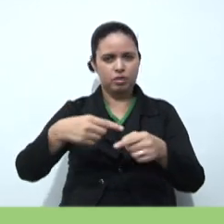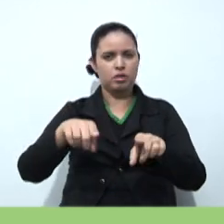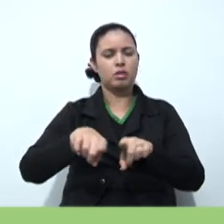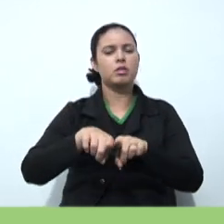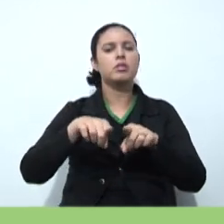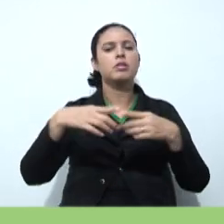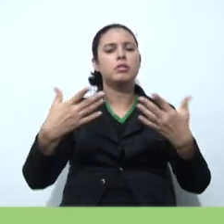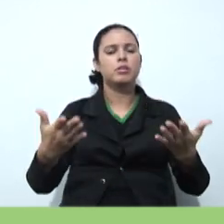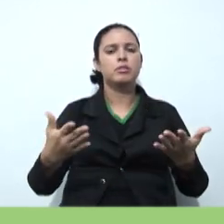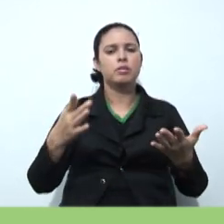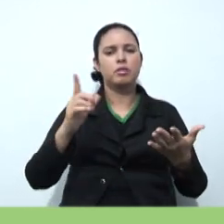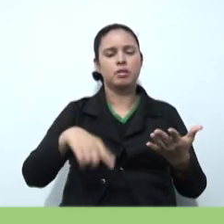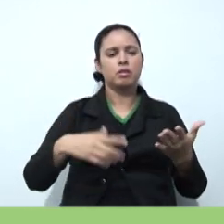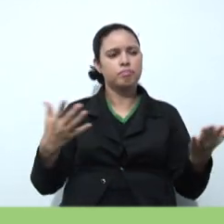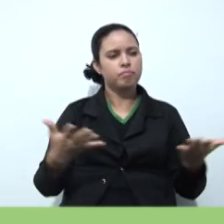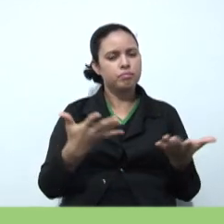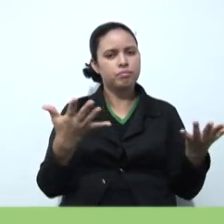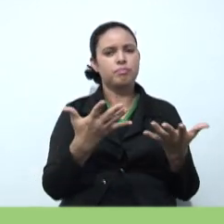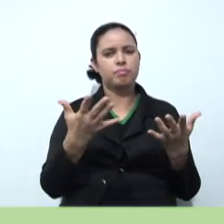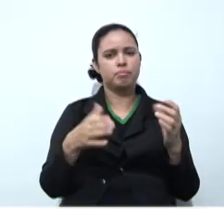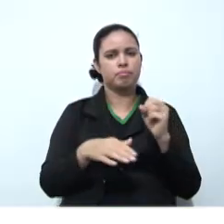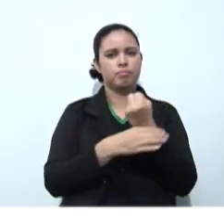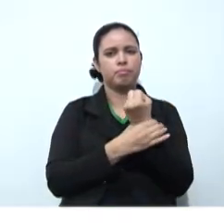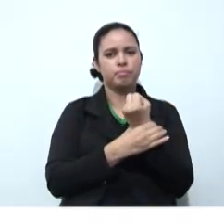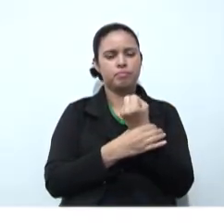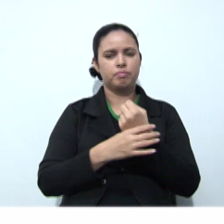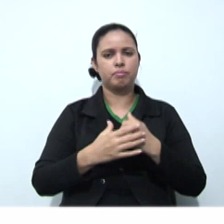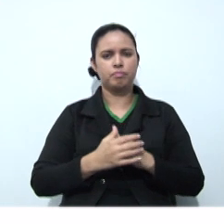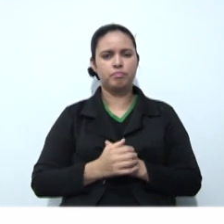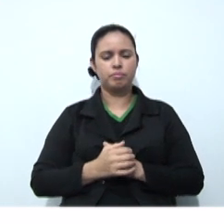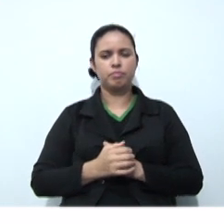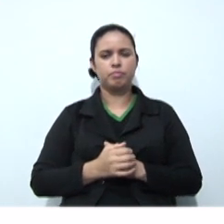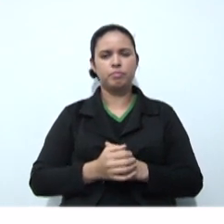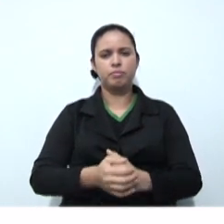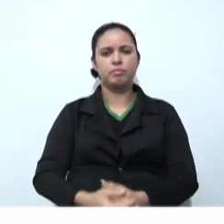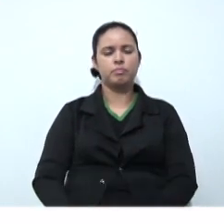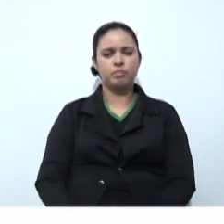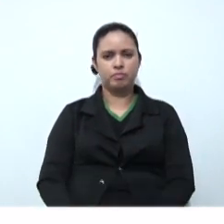Promova e incentive ações de preservação.